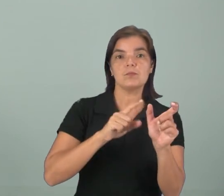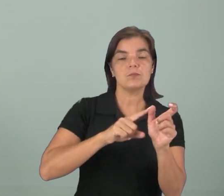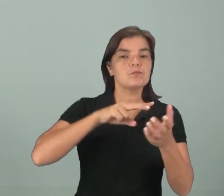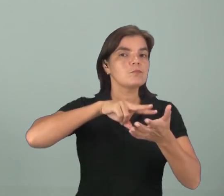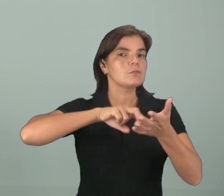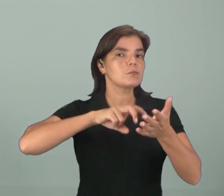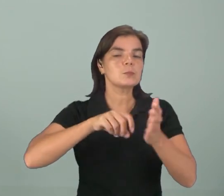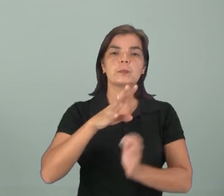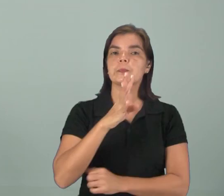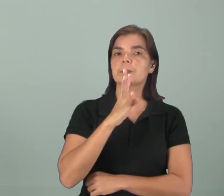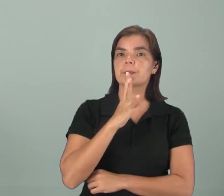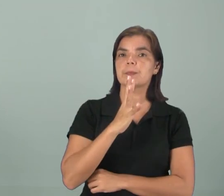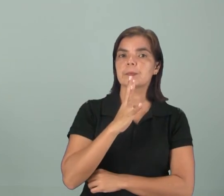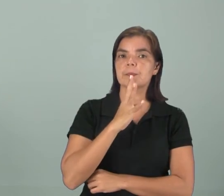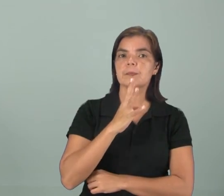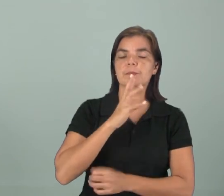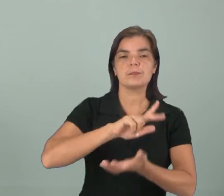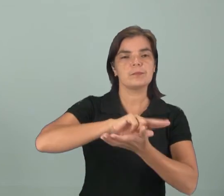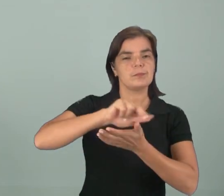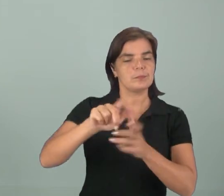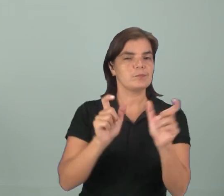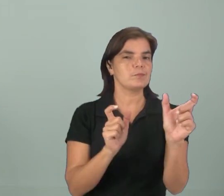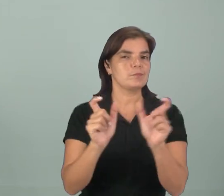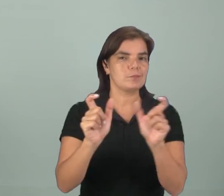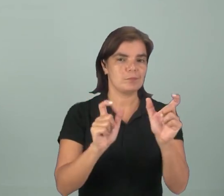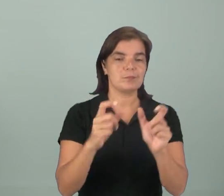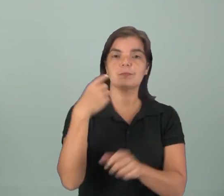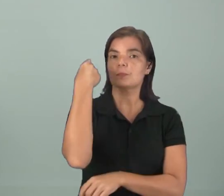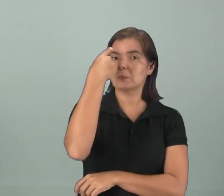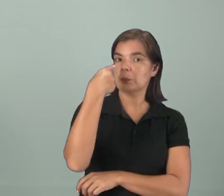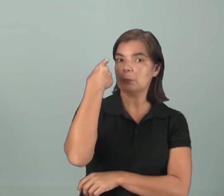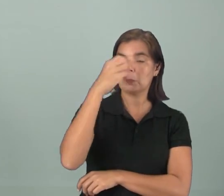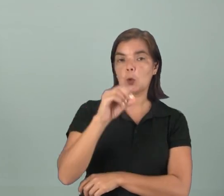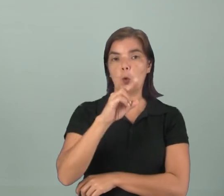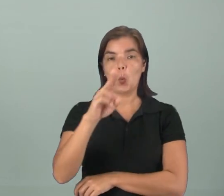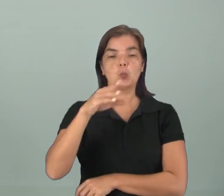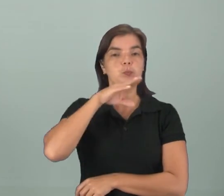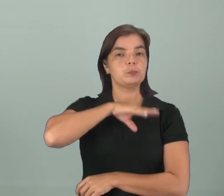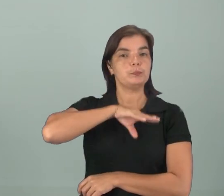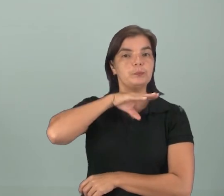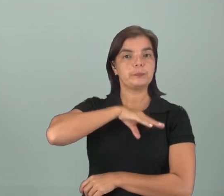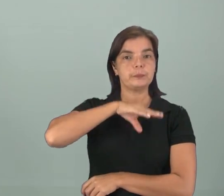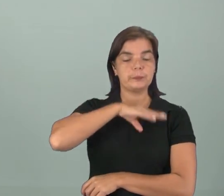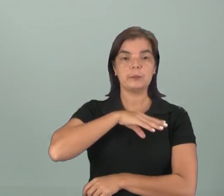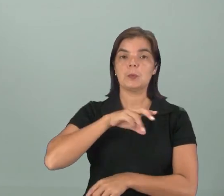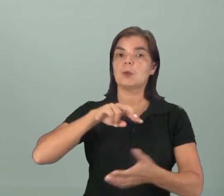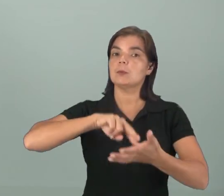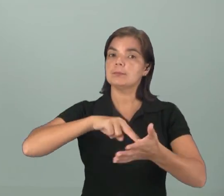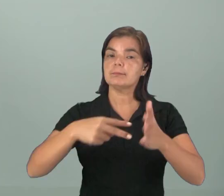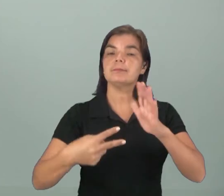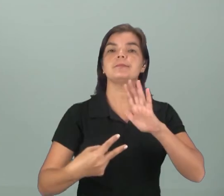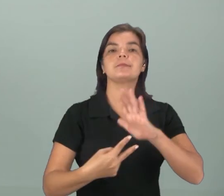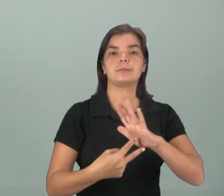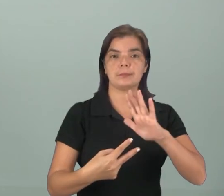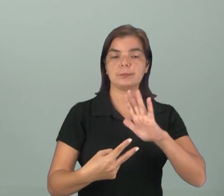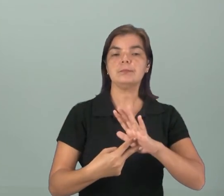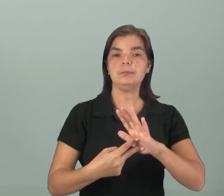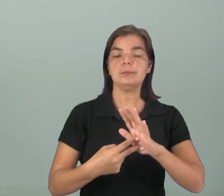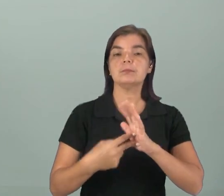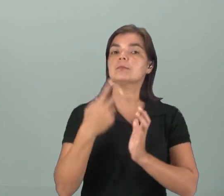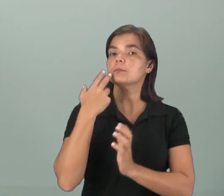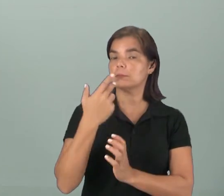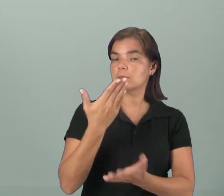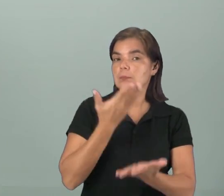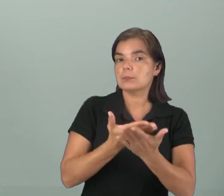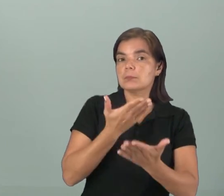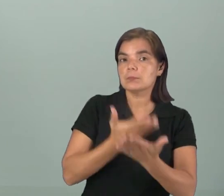o máximo conhecimento, né, das diversas palavras da língua espanhola ou da língua portuguesa, ou seja, a língua que você